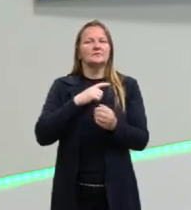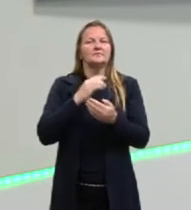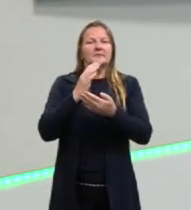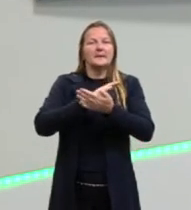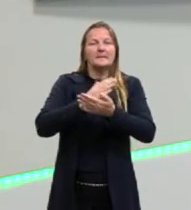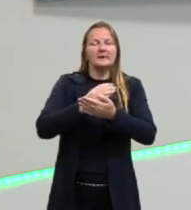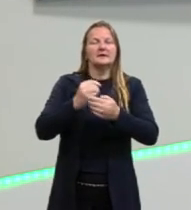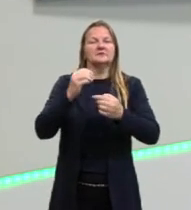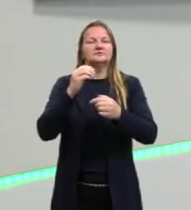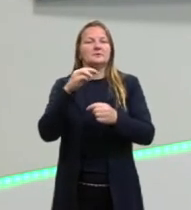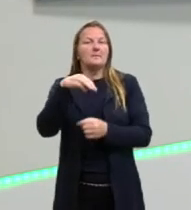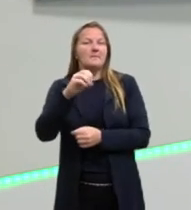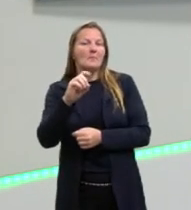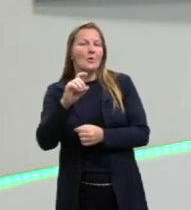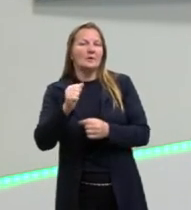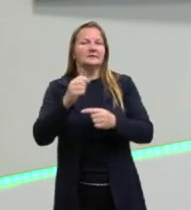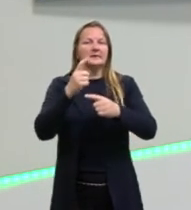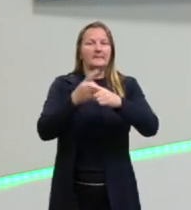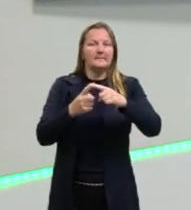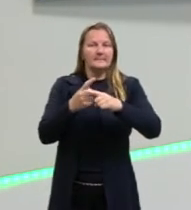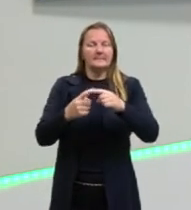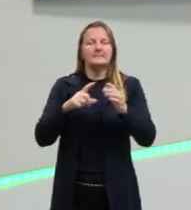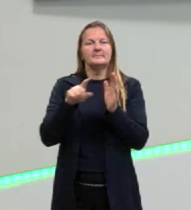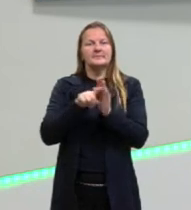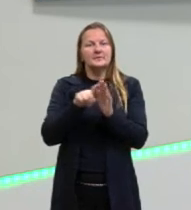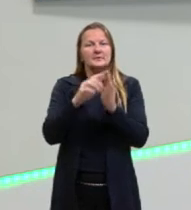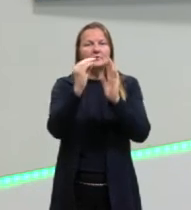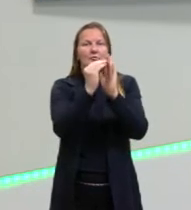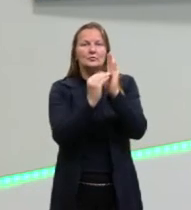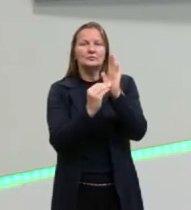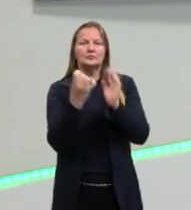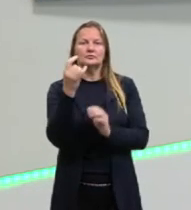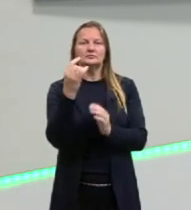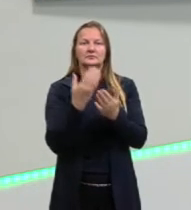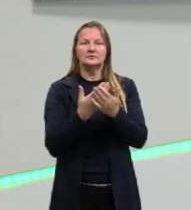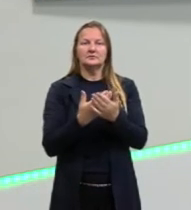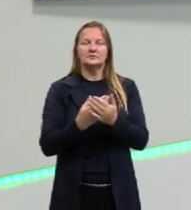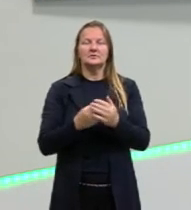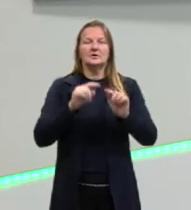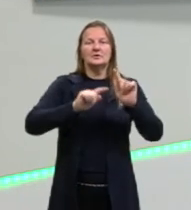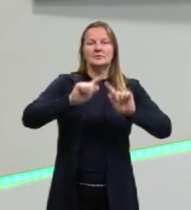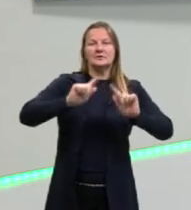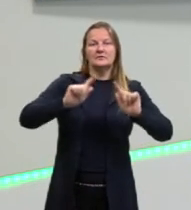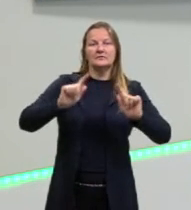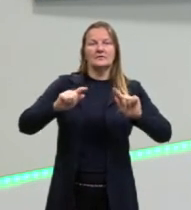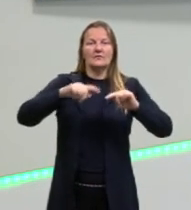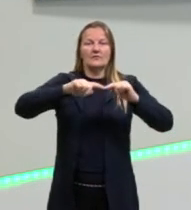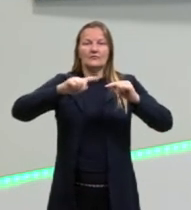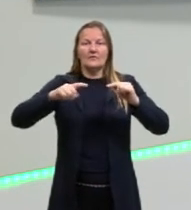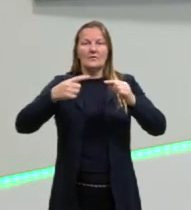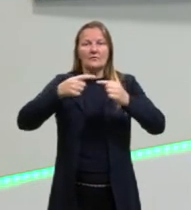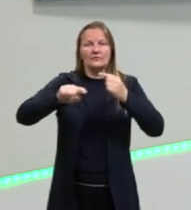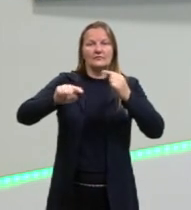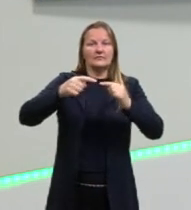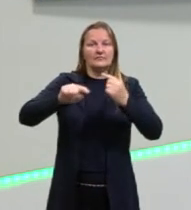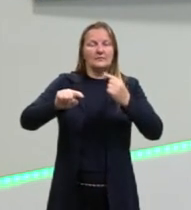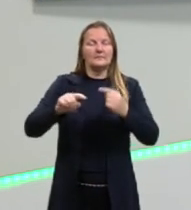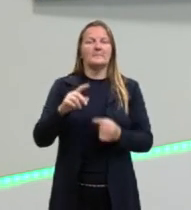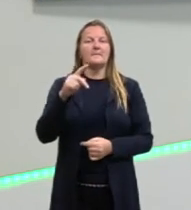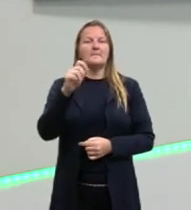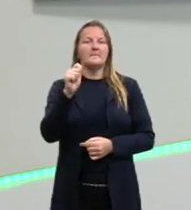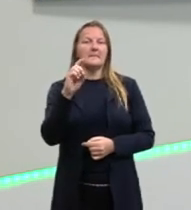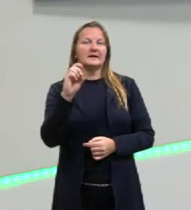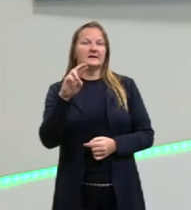moda mediana e também o conteúdo da última aula né a variância e o desvio padrão então